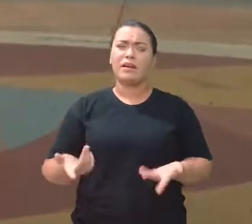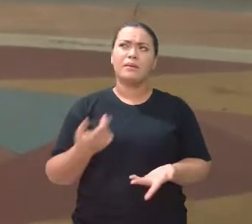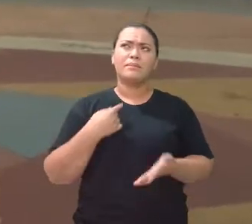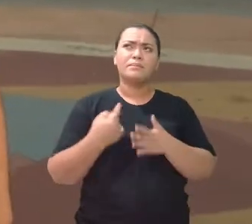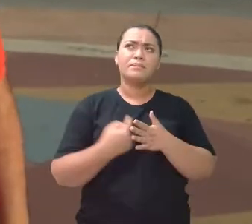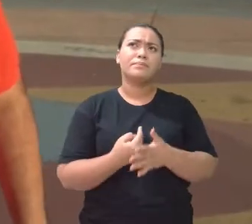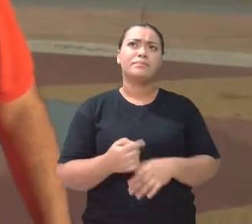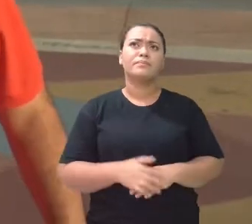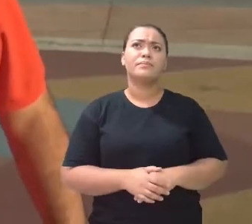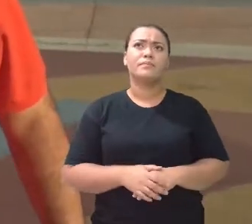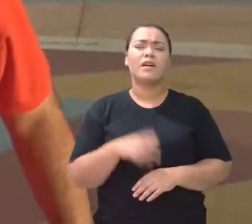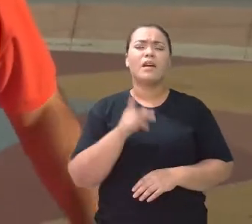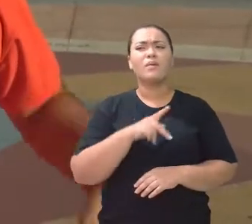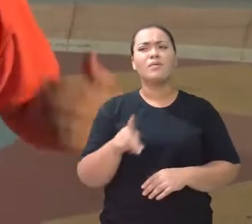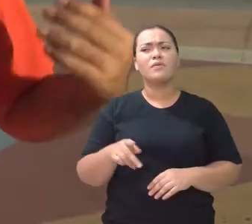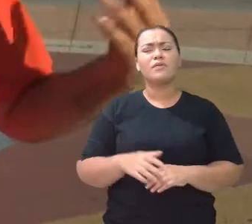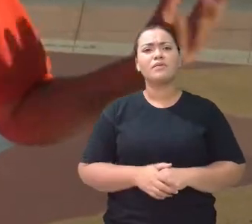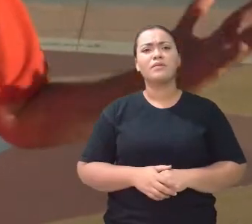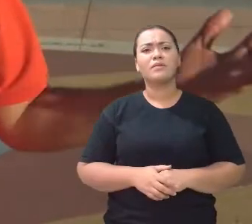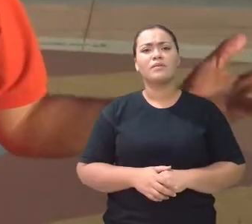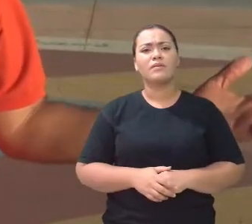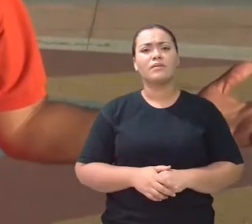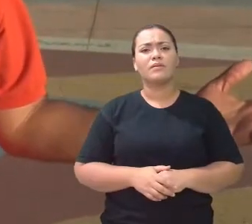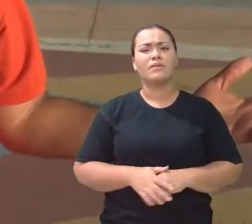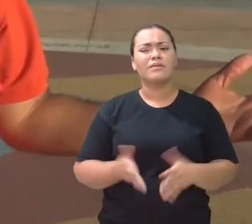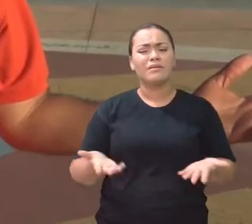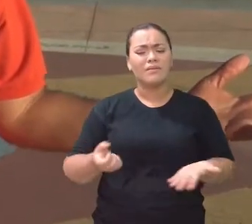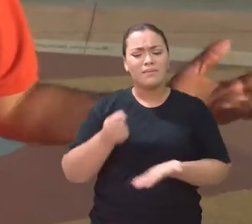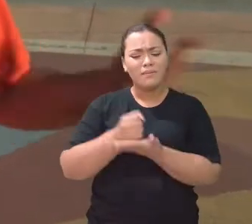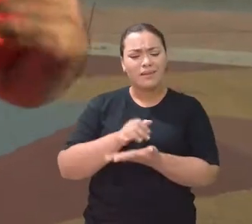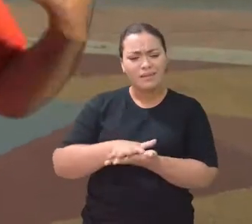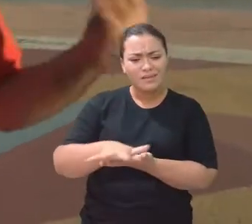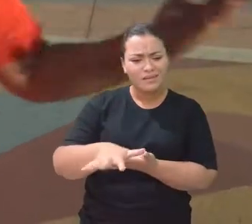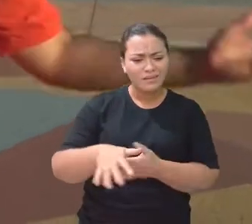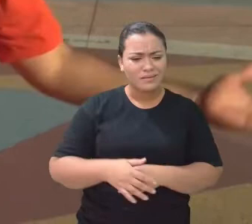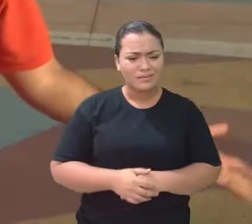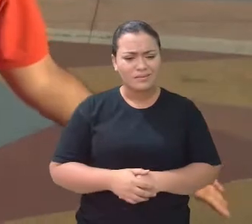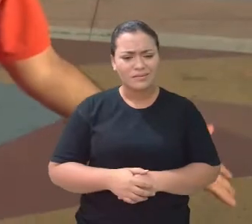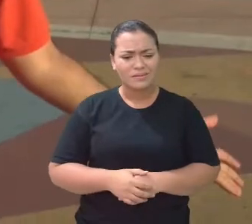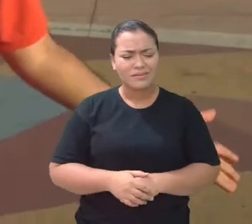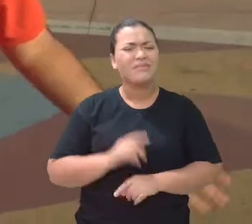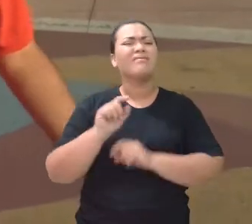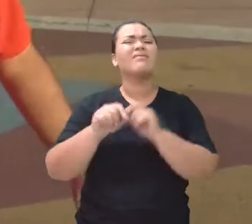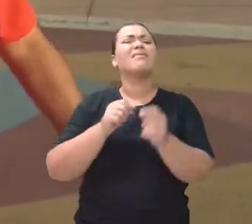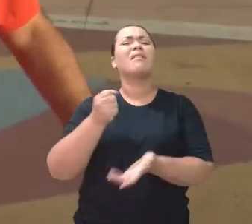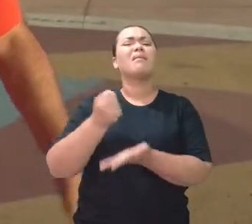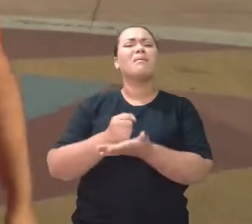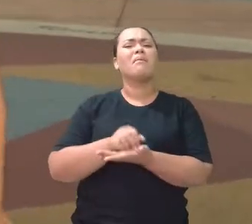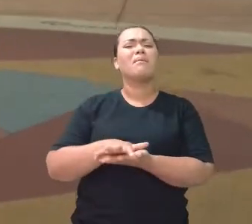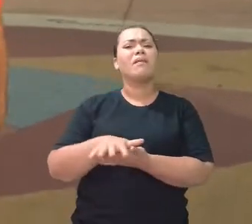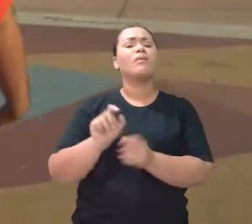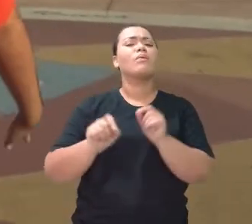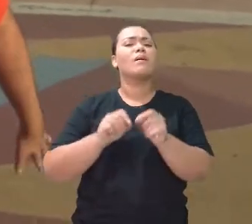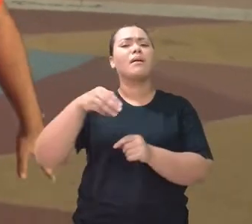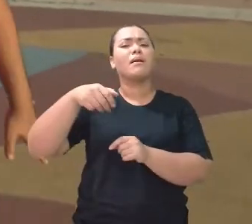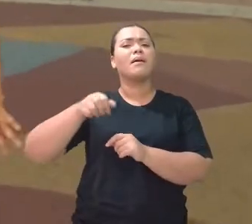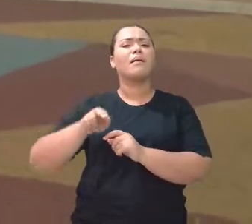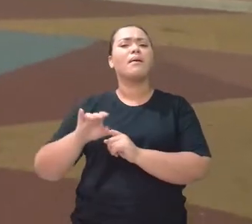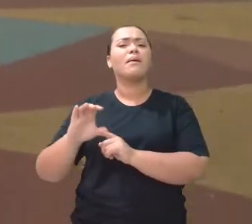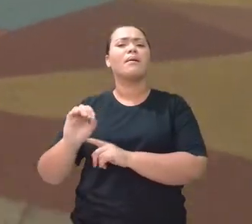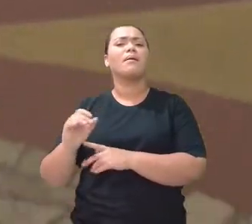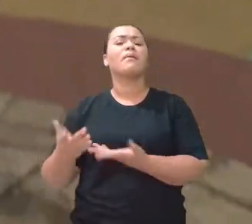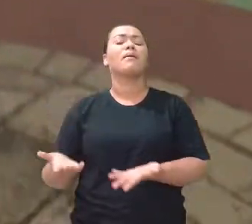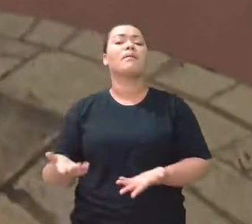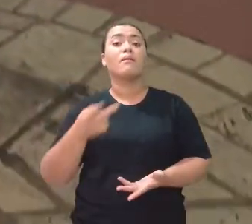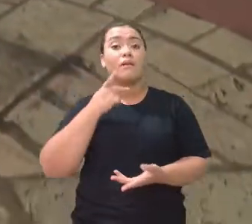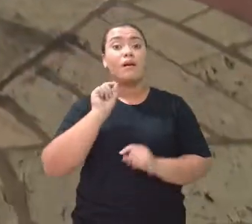né? Professor, Marco Zero? Mas marco de quê? Olha aqui comigo, eu vou botar até a mão nele,